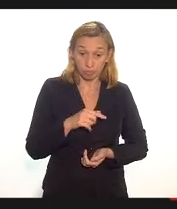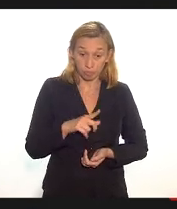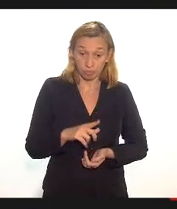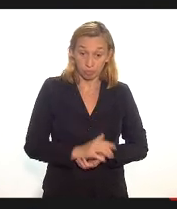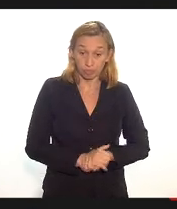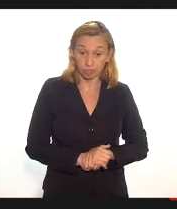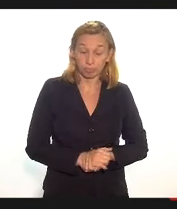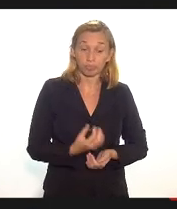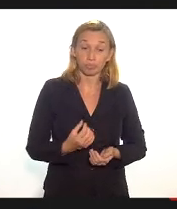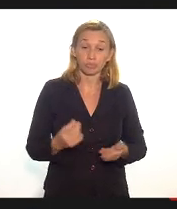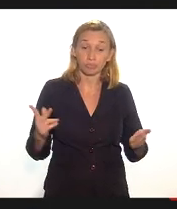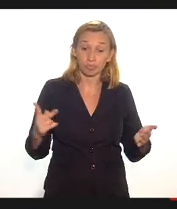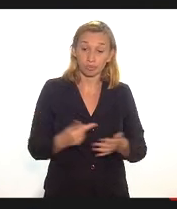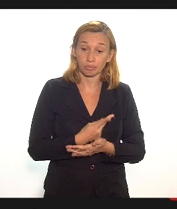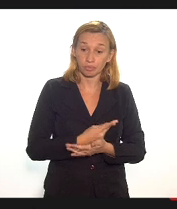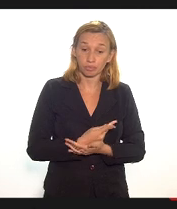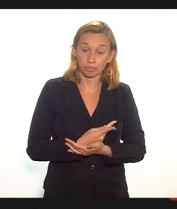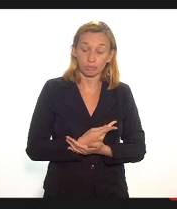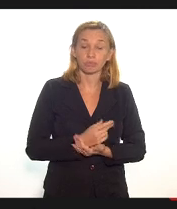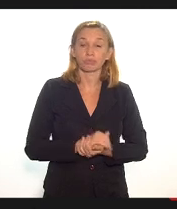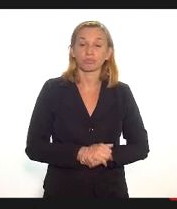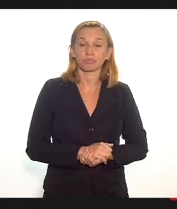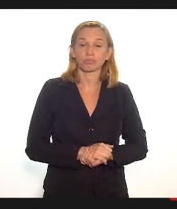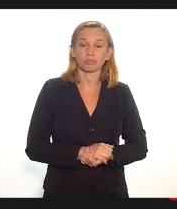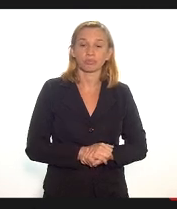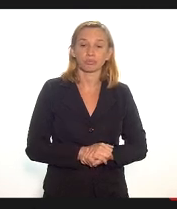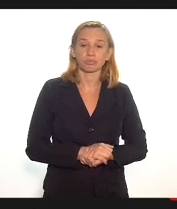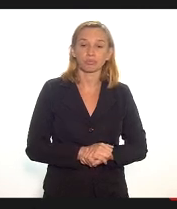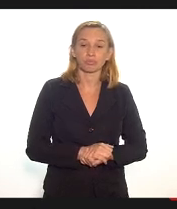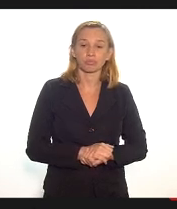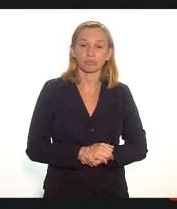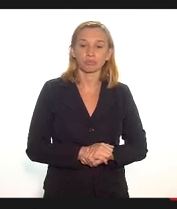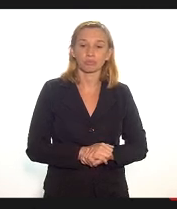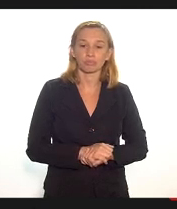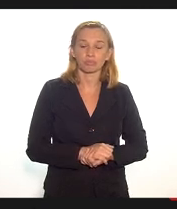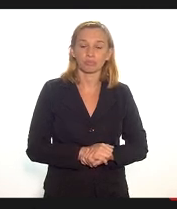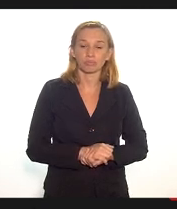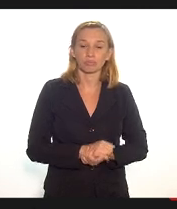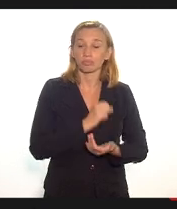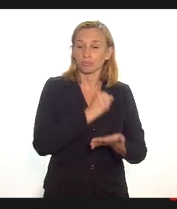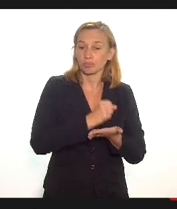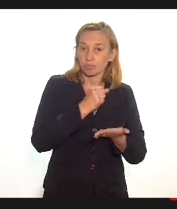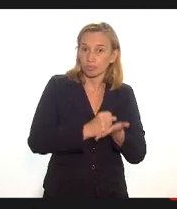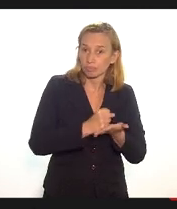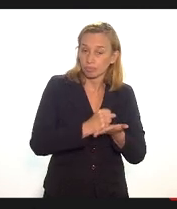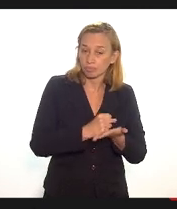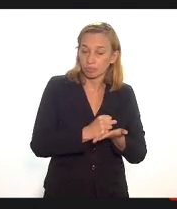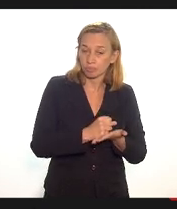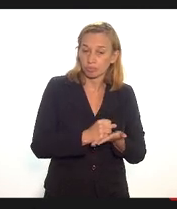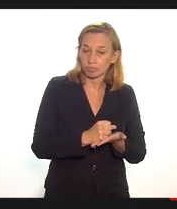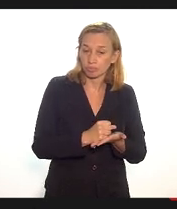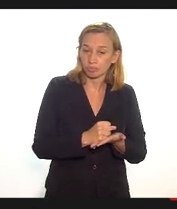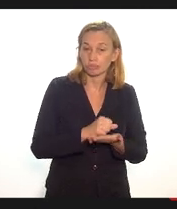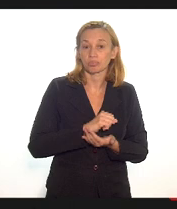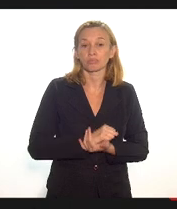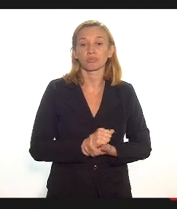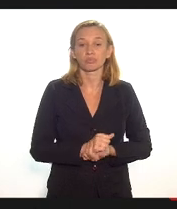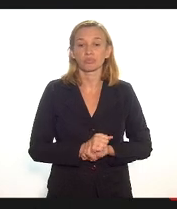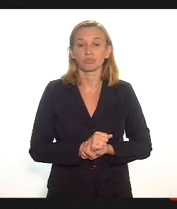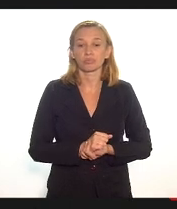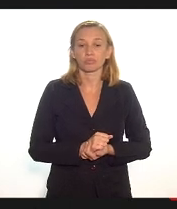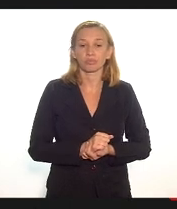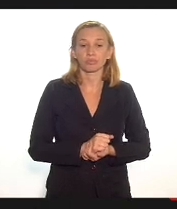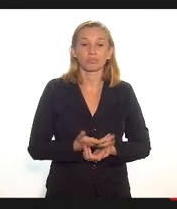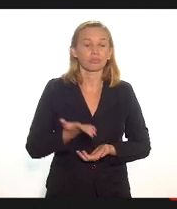que surgiu decorrente dos contratos do excedente da sessão onerosa,